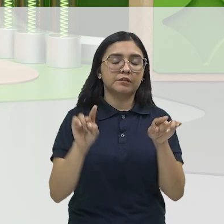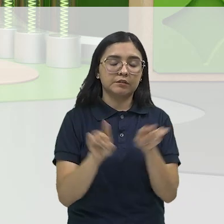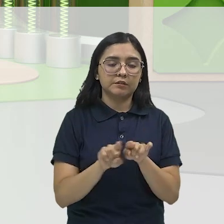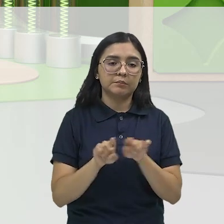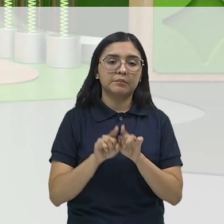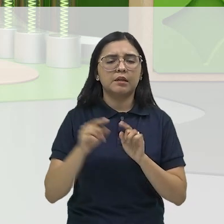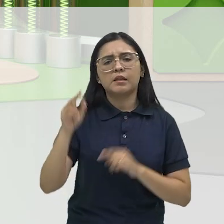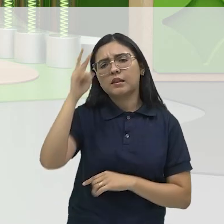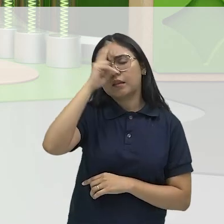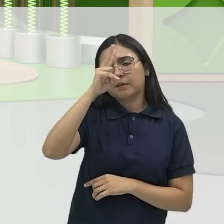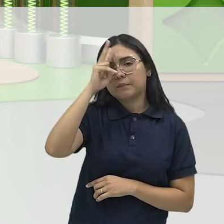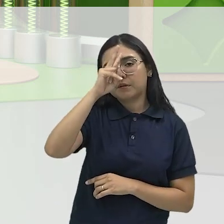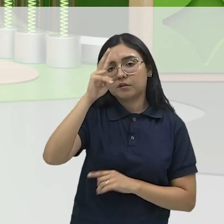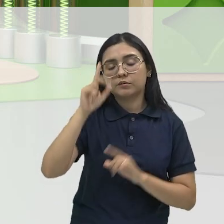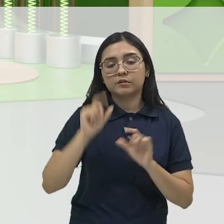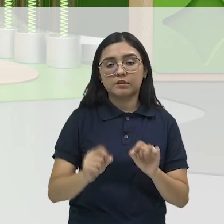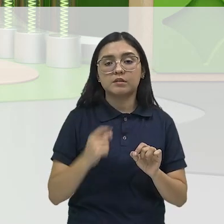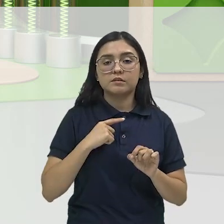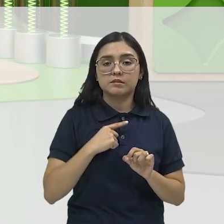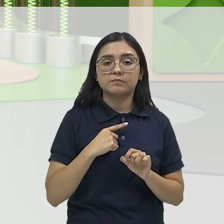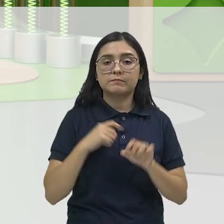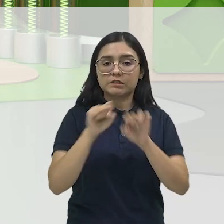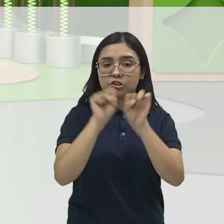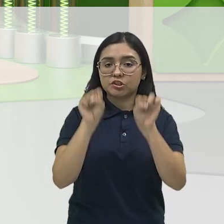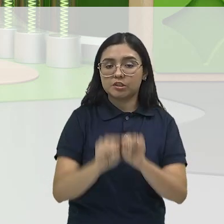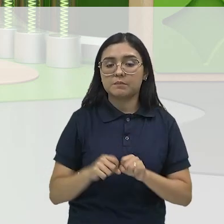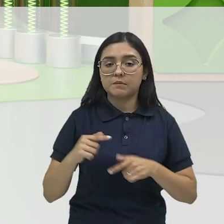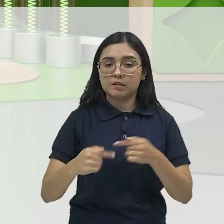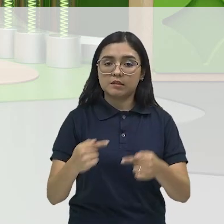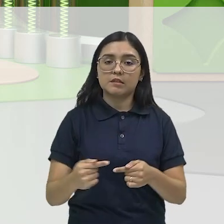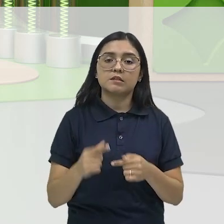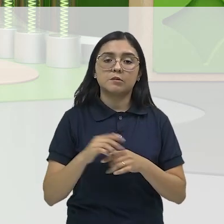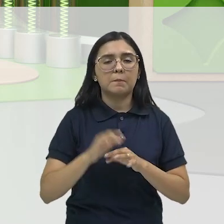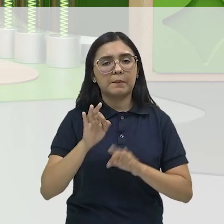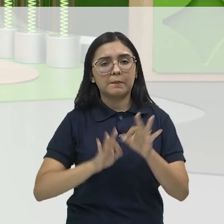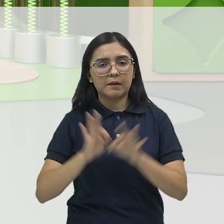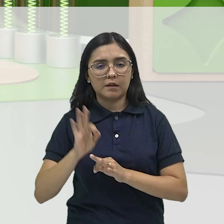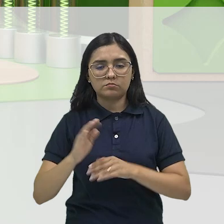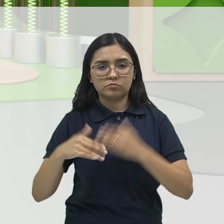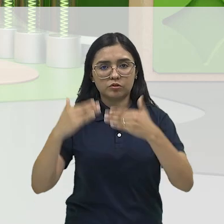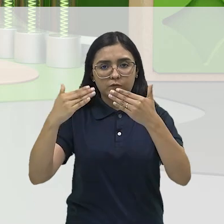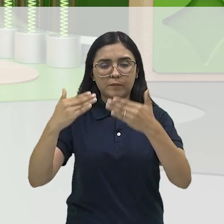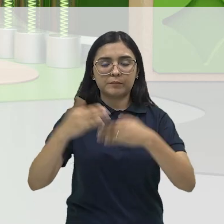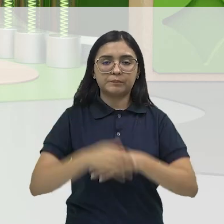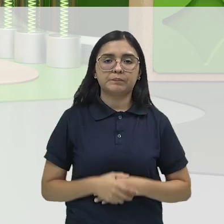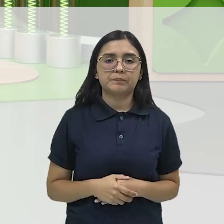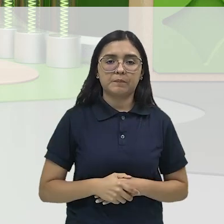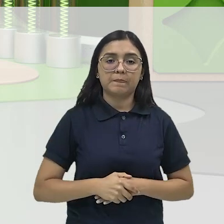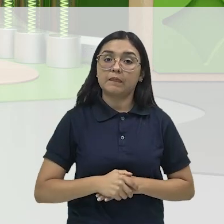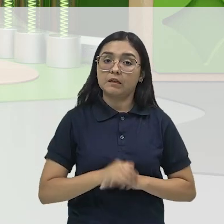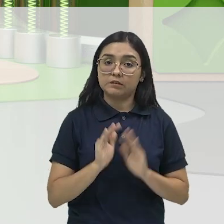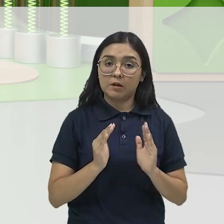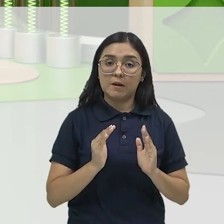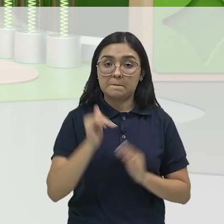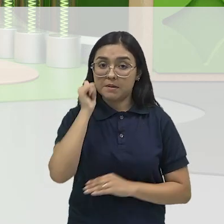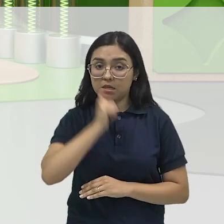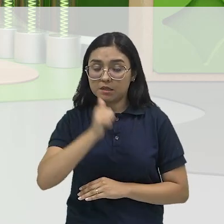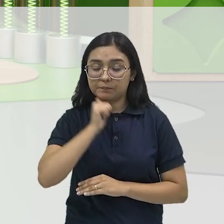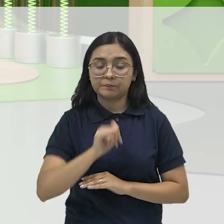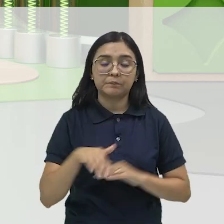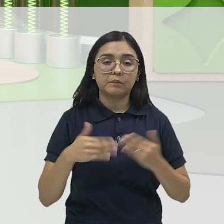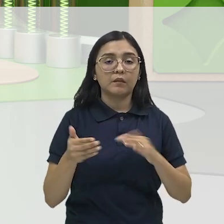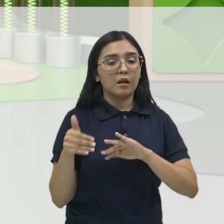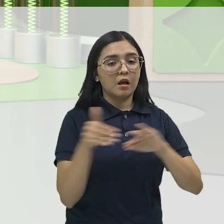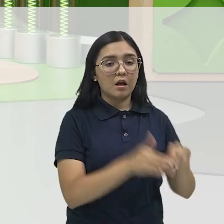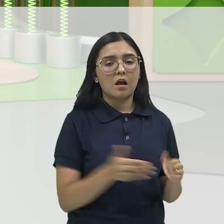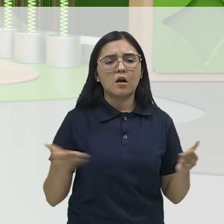sistema reprodutivo ele está sendo ali preparado, amadurecido, né? Tá, isso foi nas meninas, né? Mas